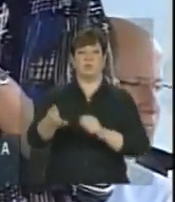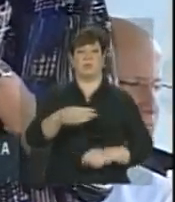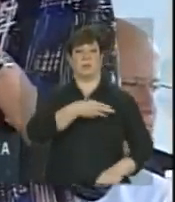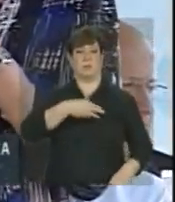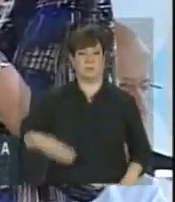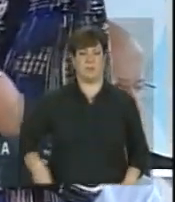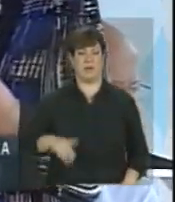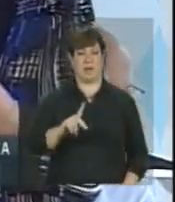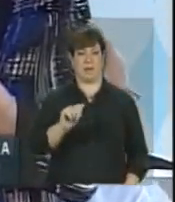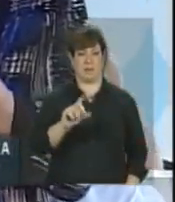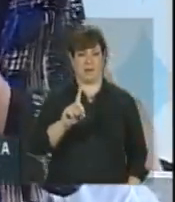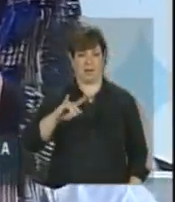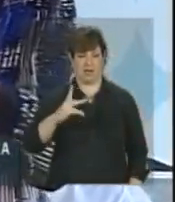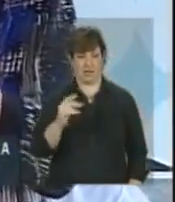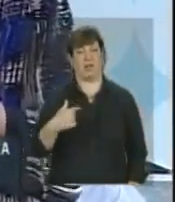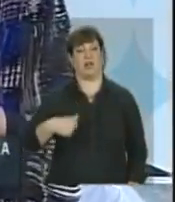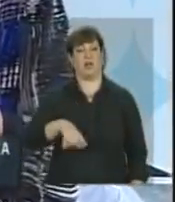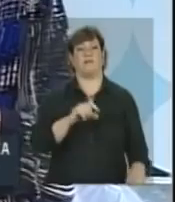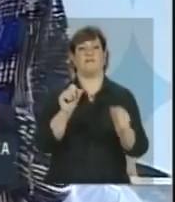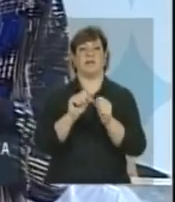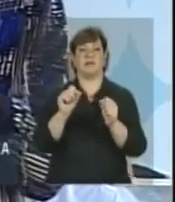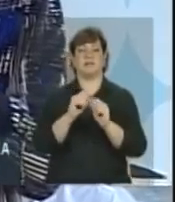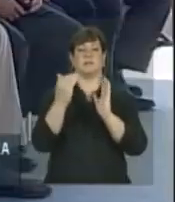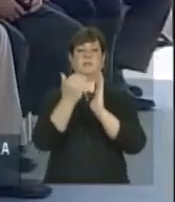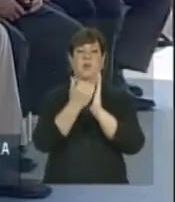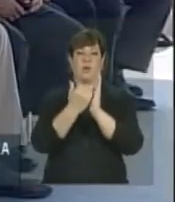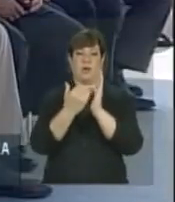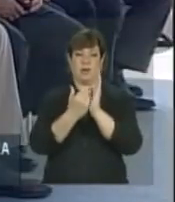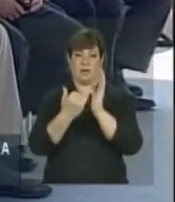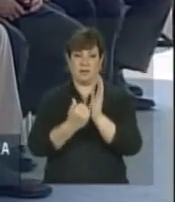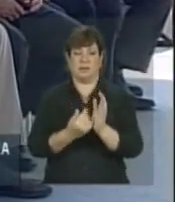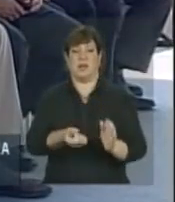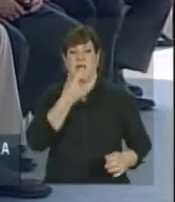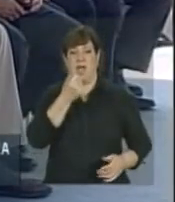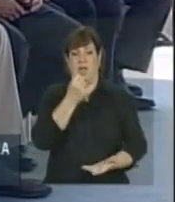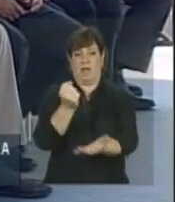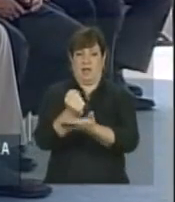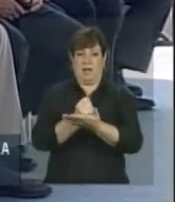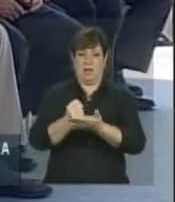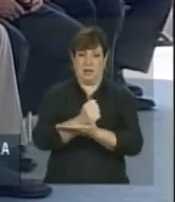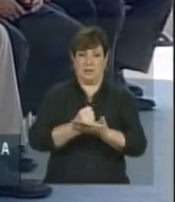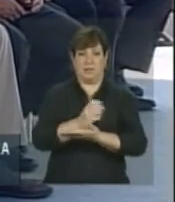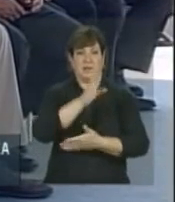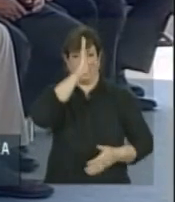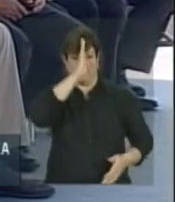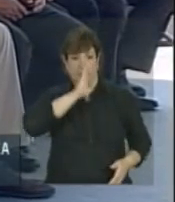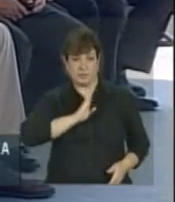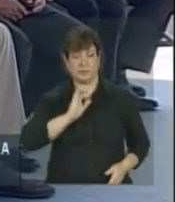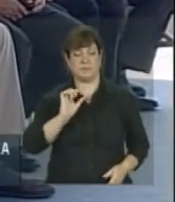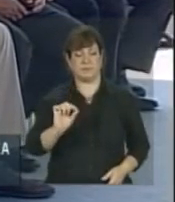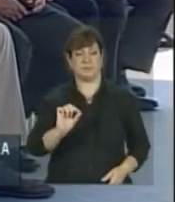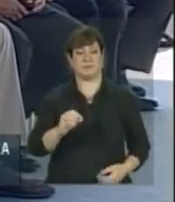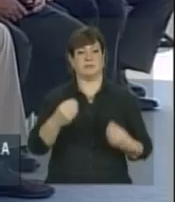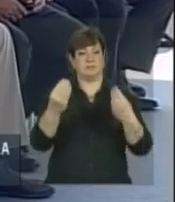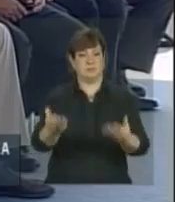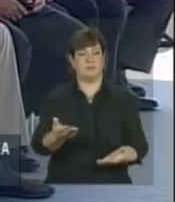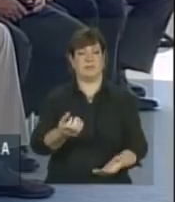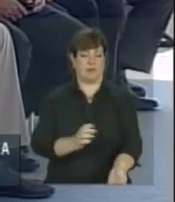Padilha, fizemos o programa dos remédios gratuitos para